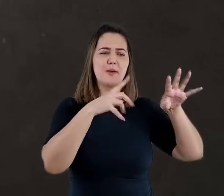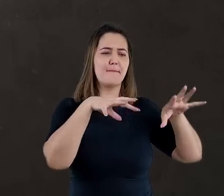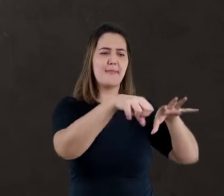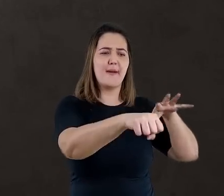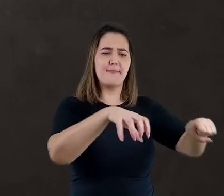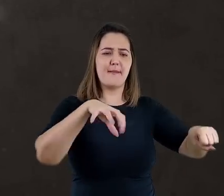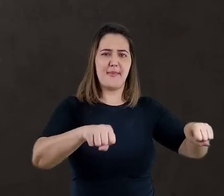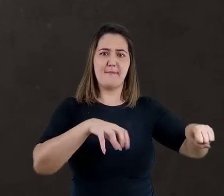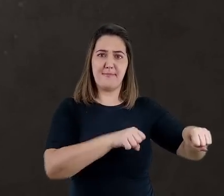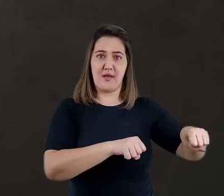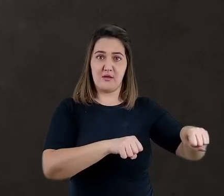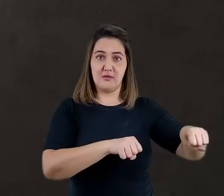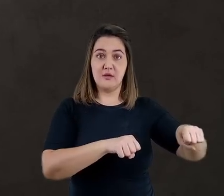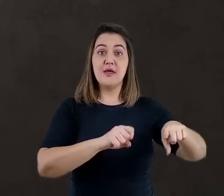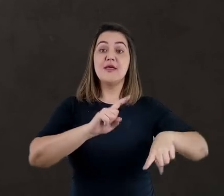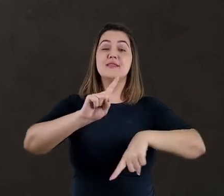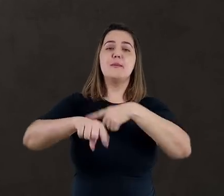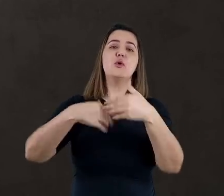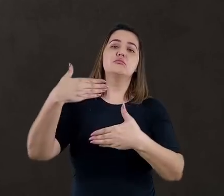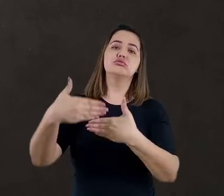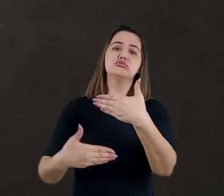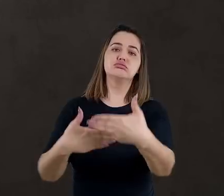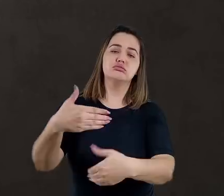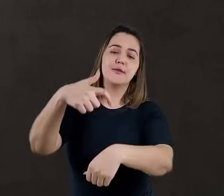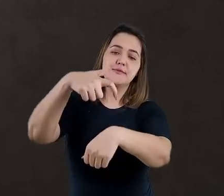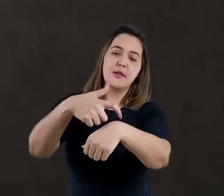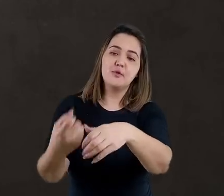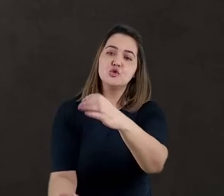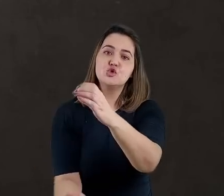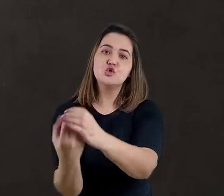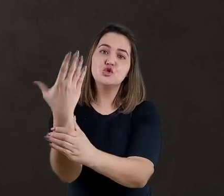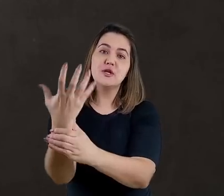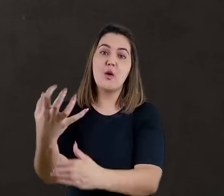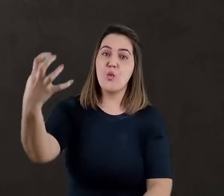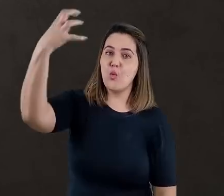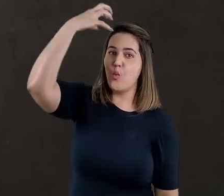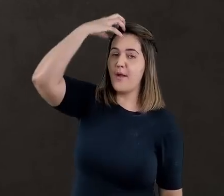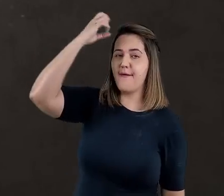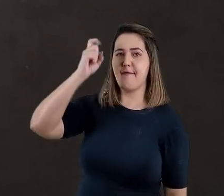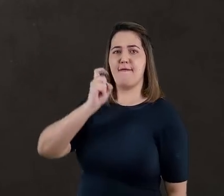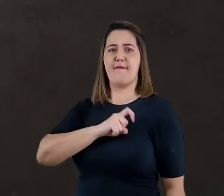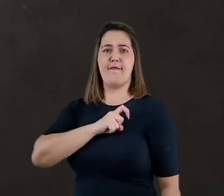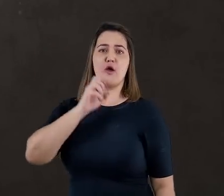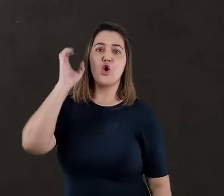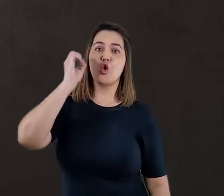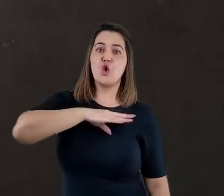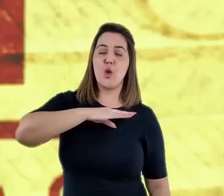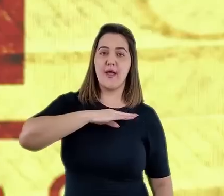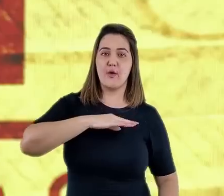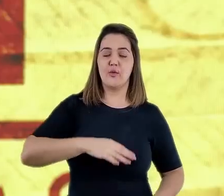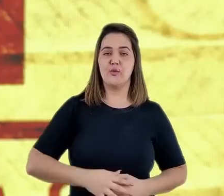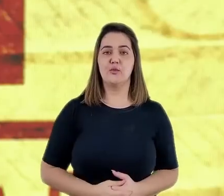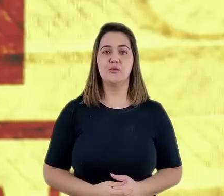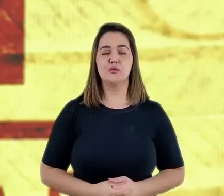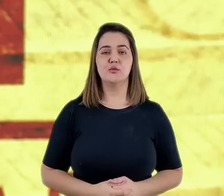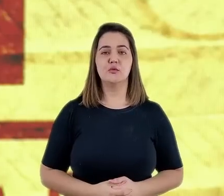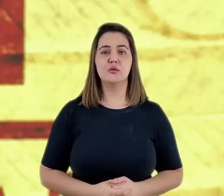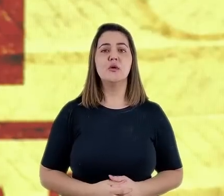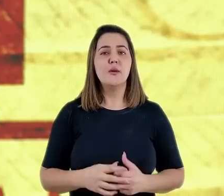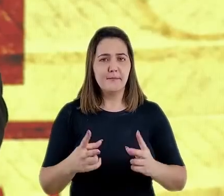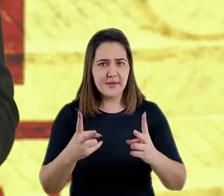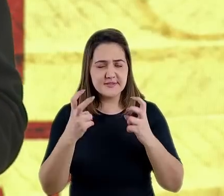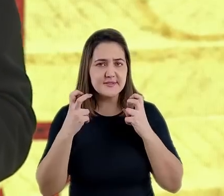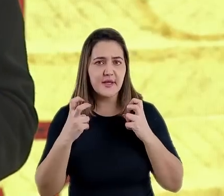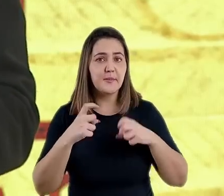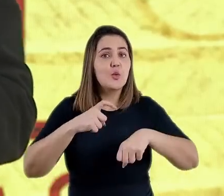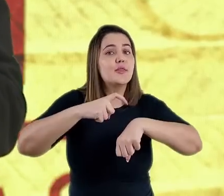chegado ao máximo, surgirá um rei cruel e mestre em intrigas. Daniel 8, 23. Percebeu?